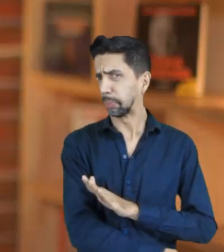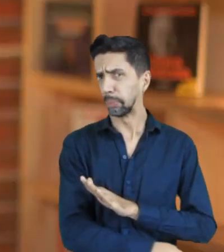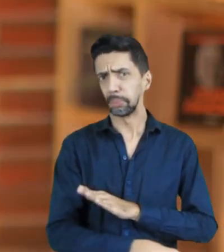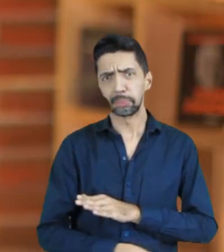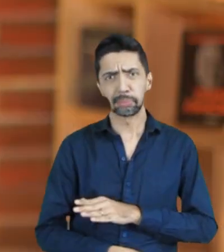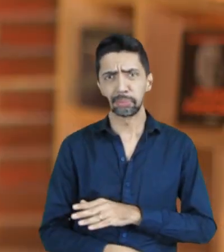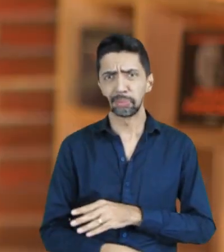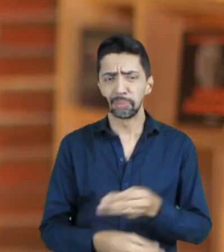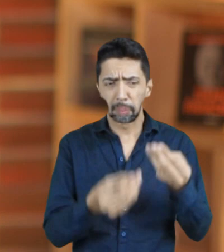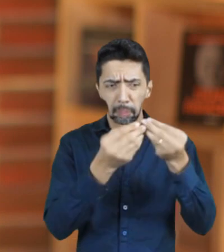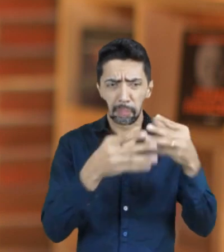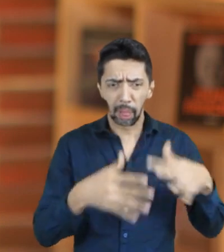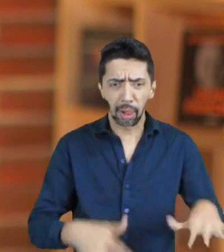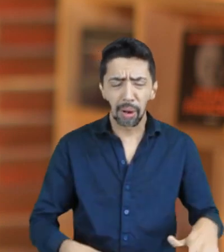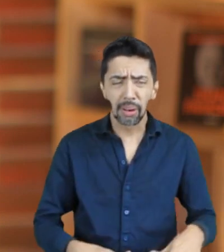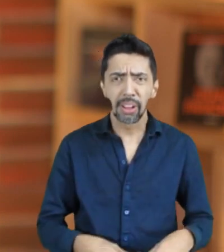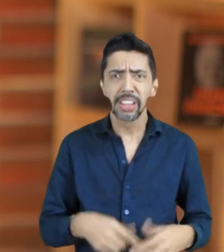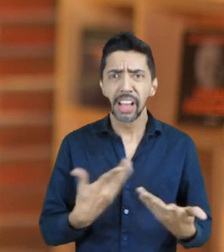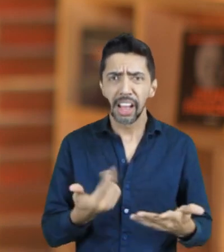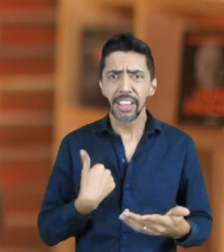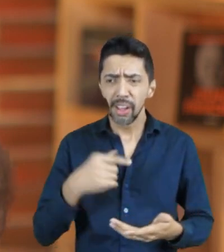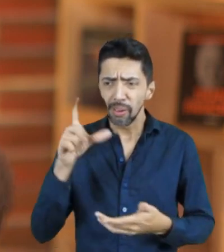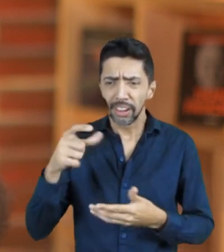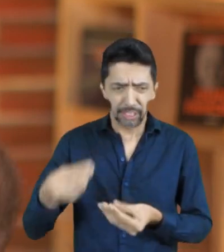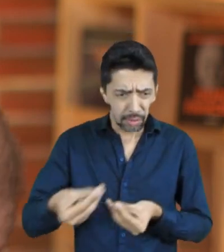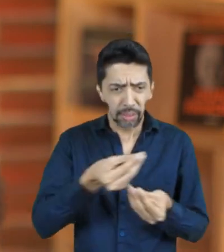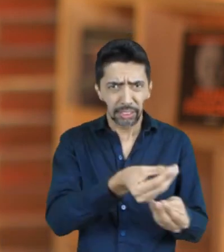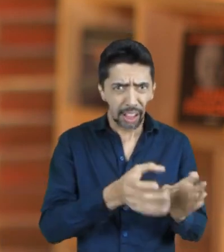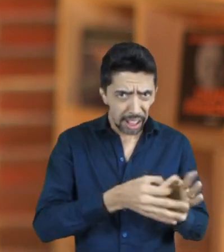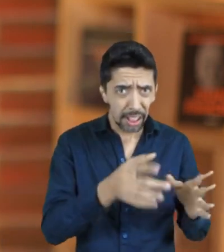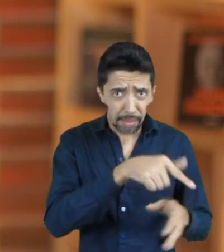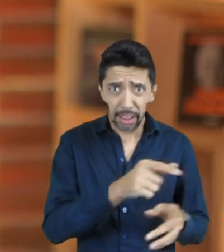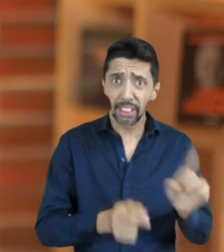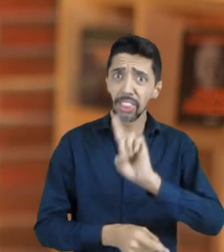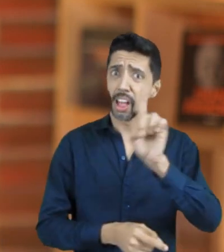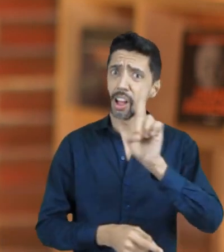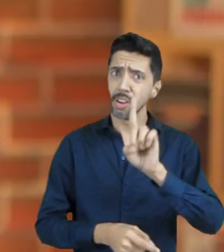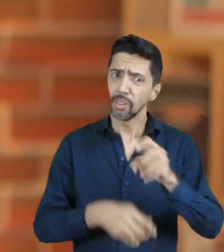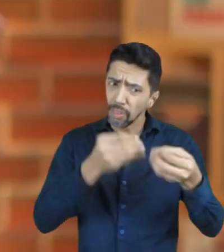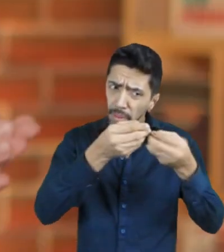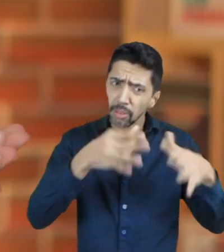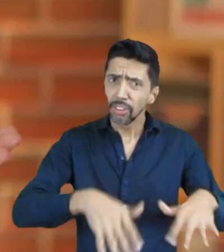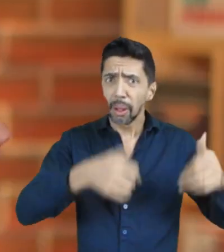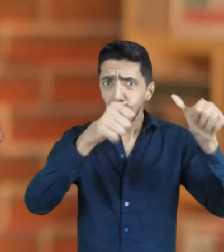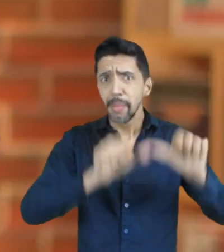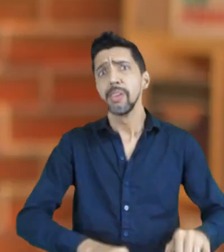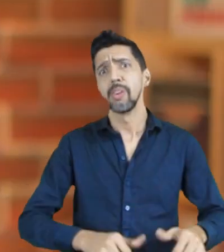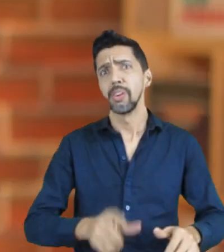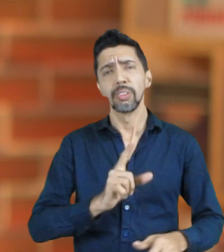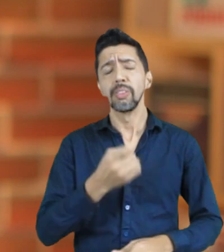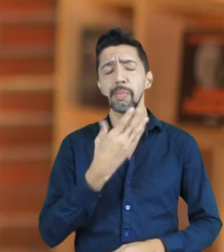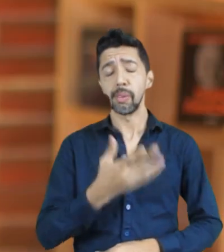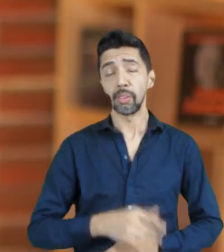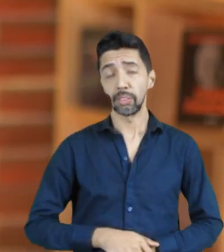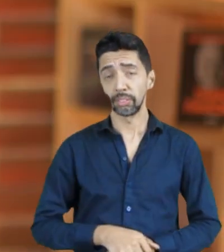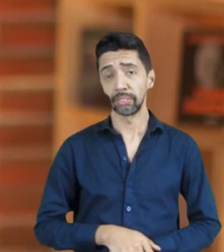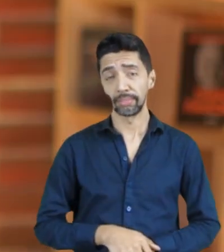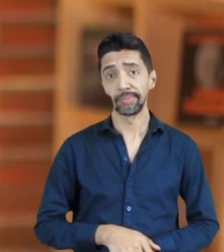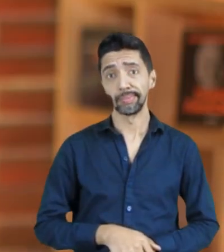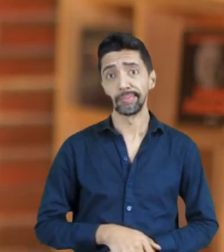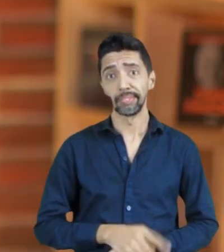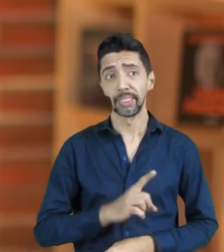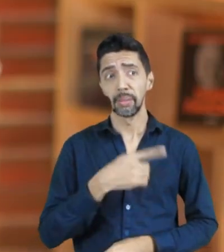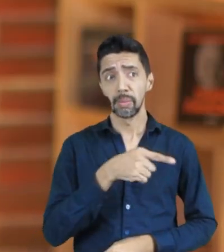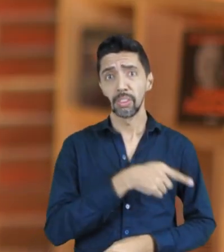eu vou dar mais um cartão dar mais um alimento para ela se matar se enforcar mais isso não é legal para ela eu estou dando